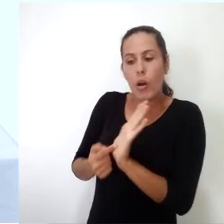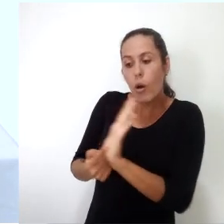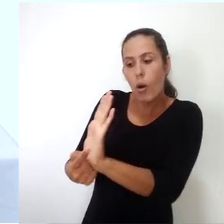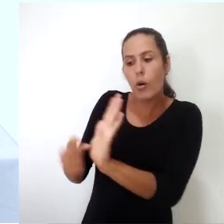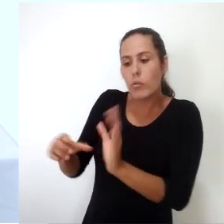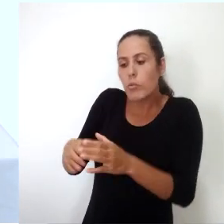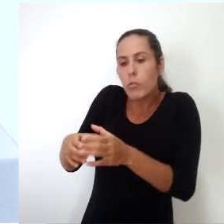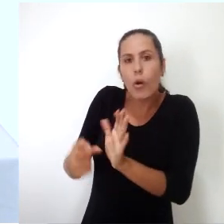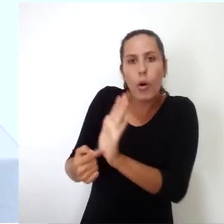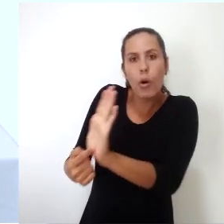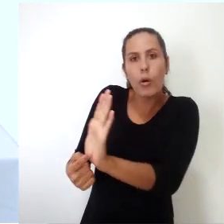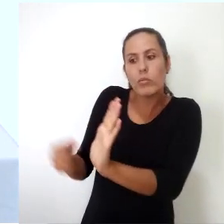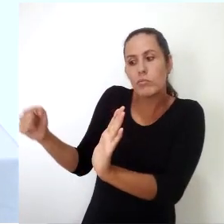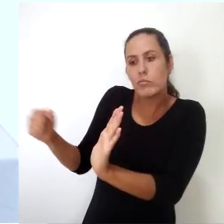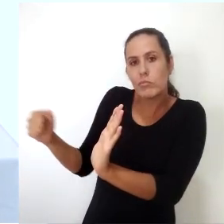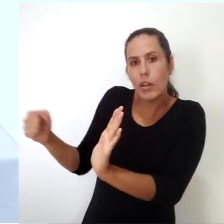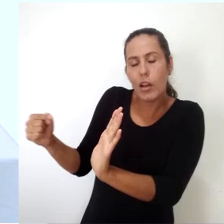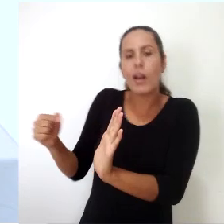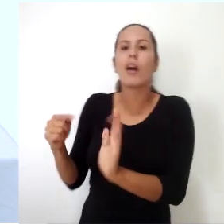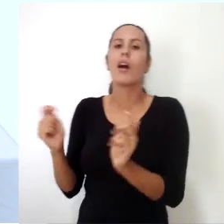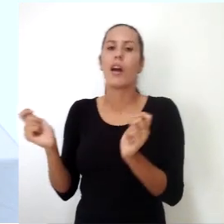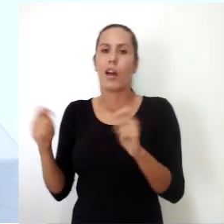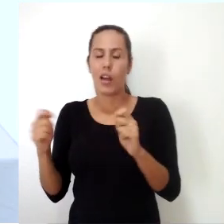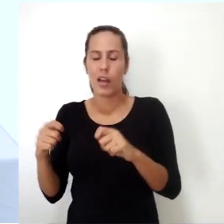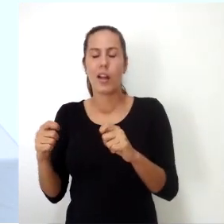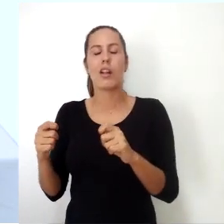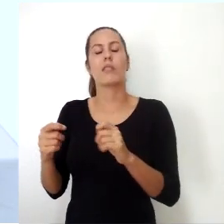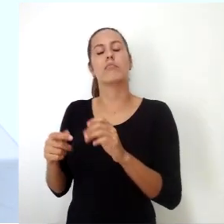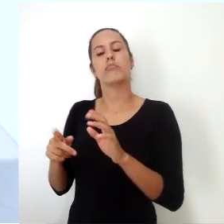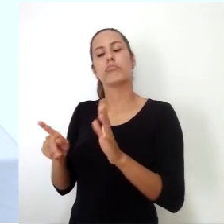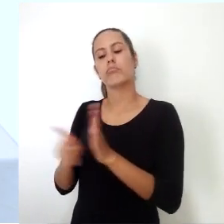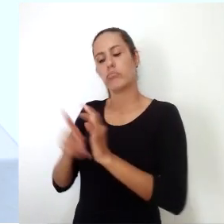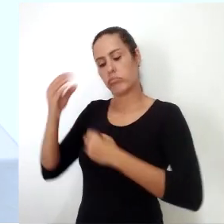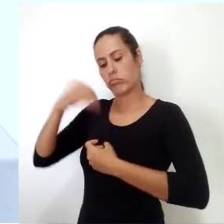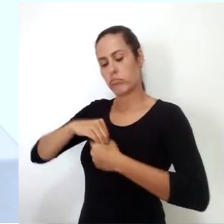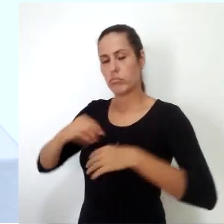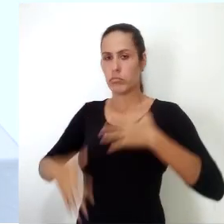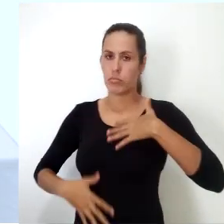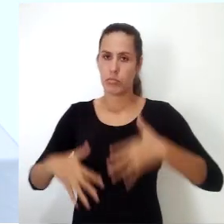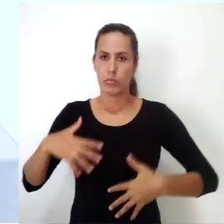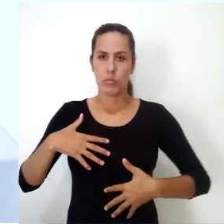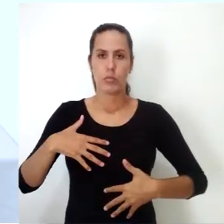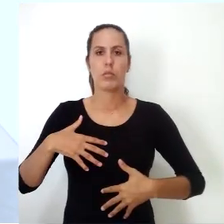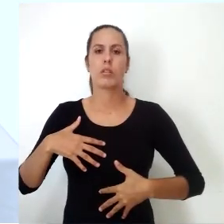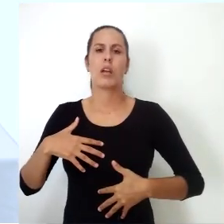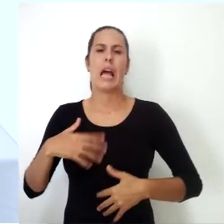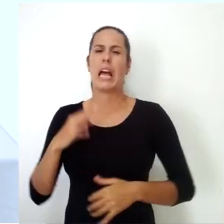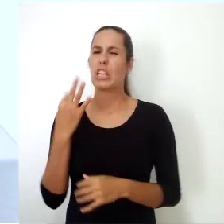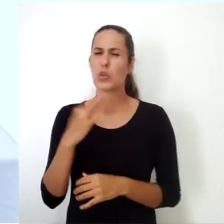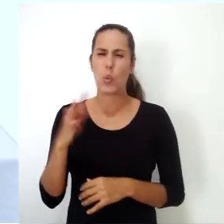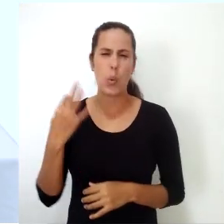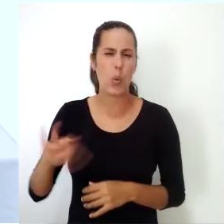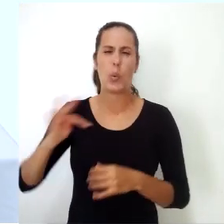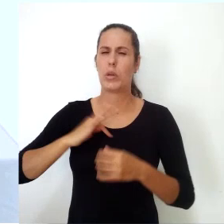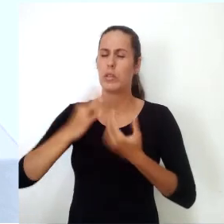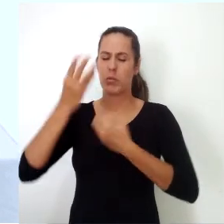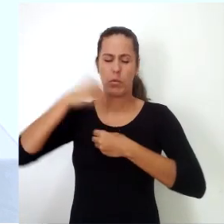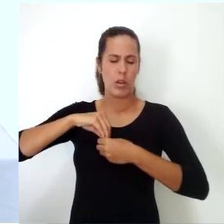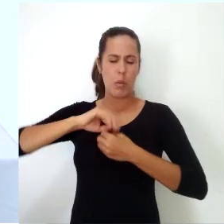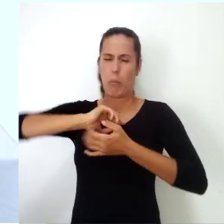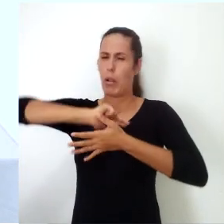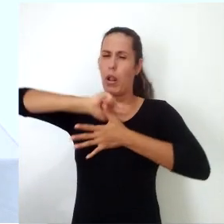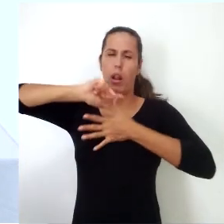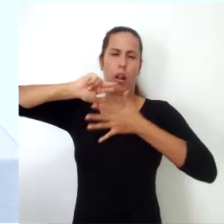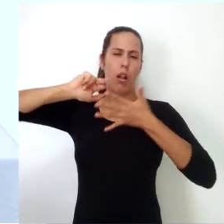daqui. Né? Essa semente daqui, ela serve, né, para a gente